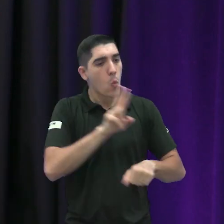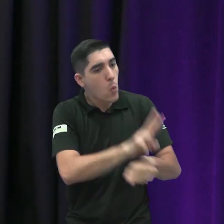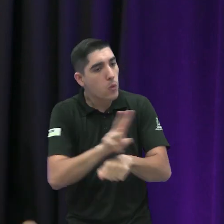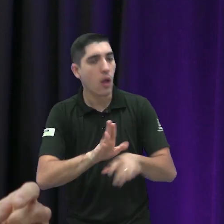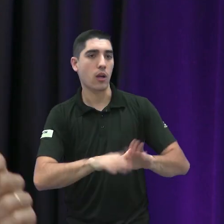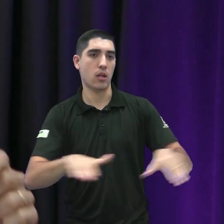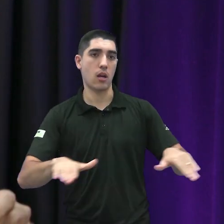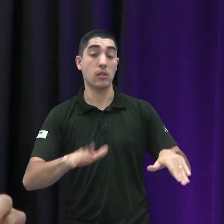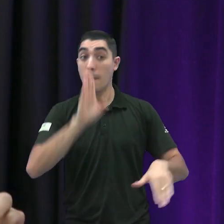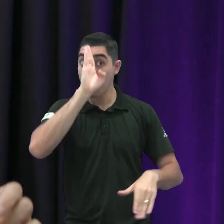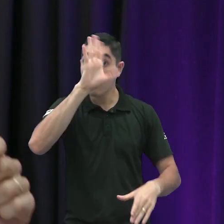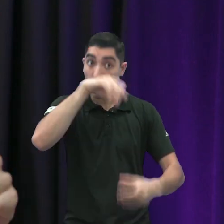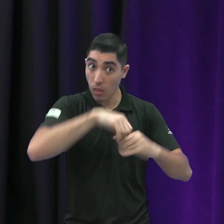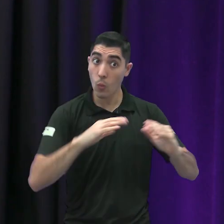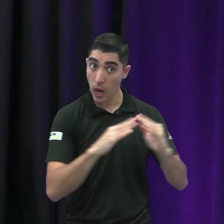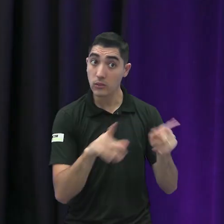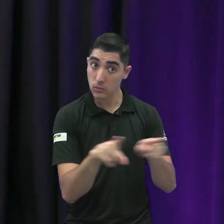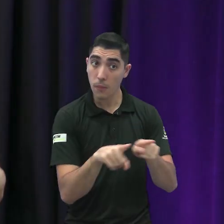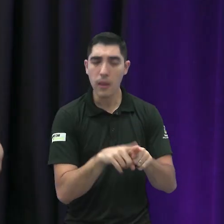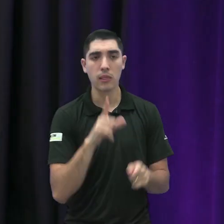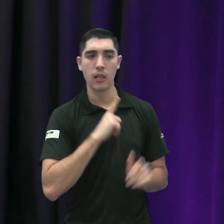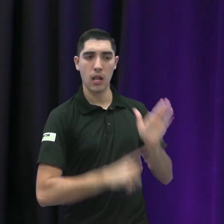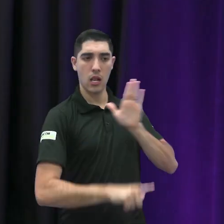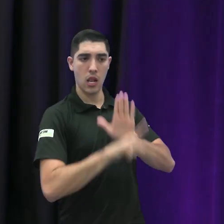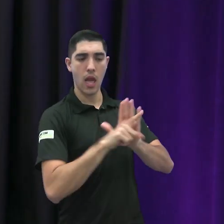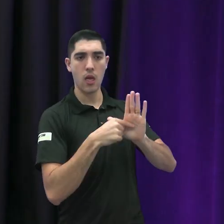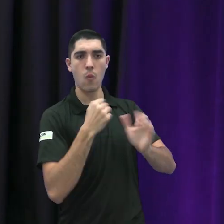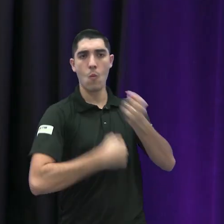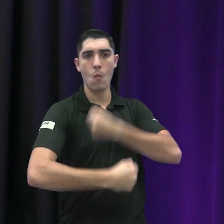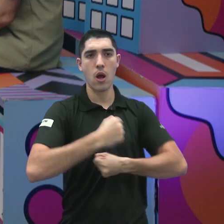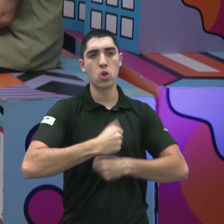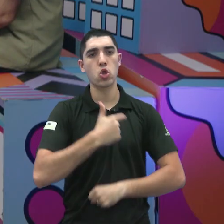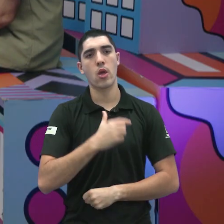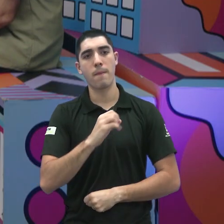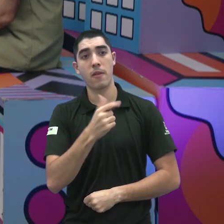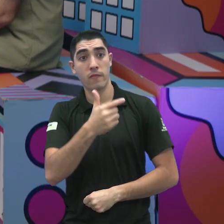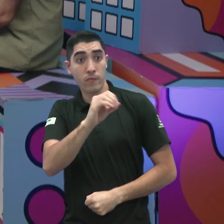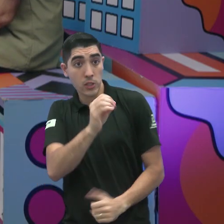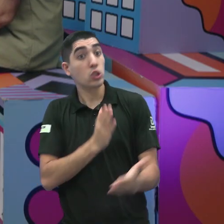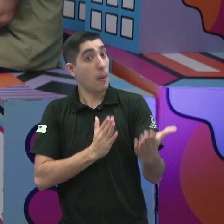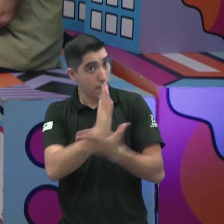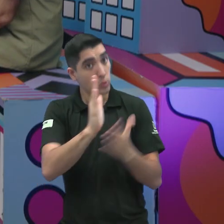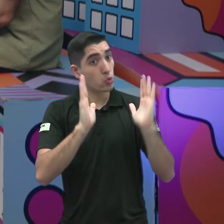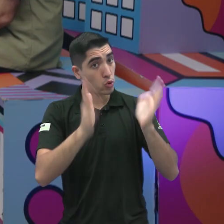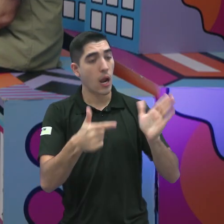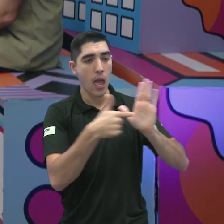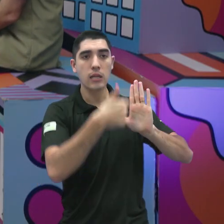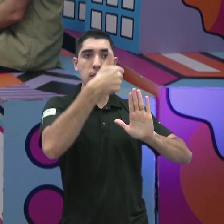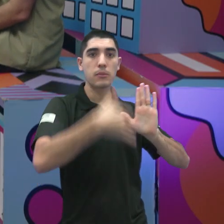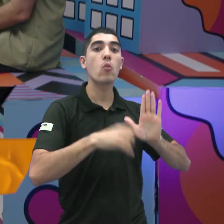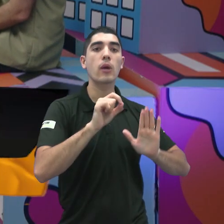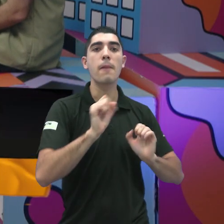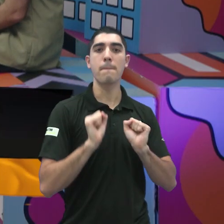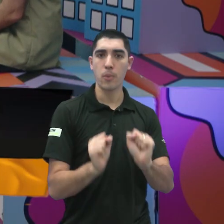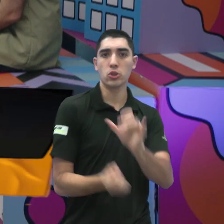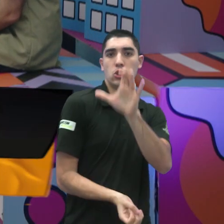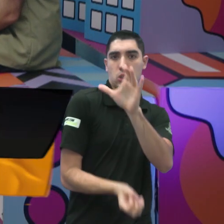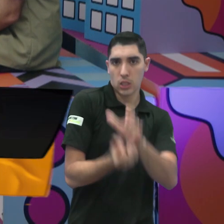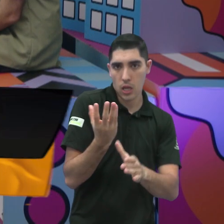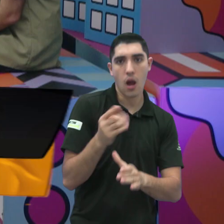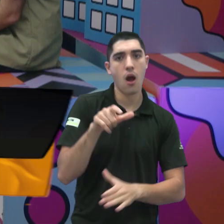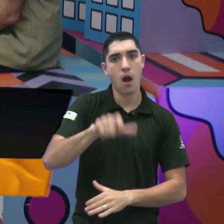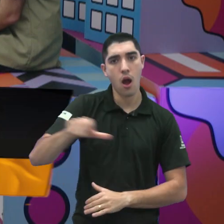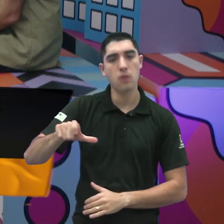né? Então, tem uma lei que ela foi aprovada em 2020, que ela autoriza a criação de